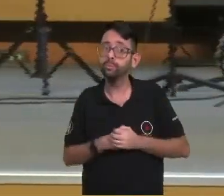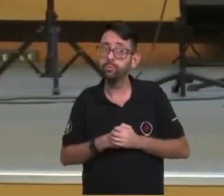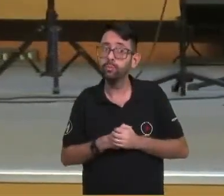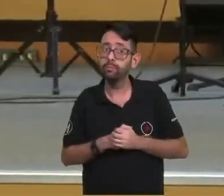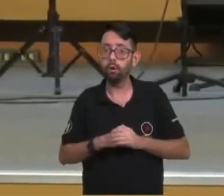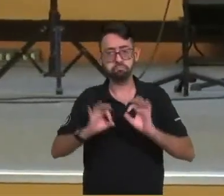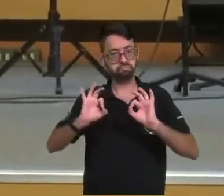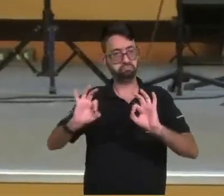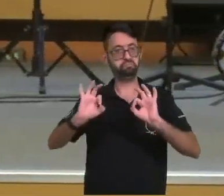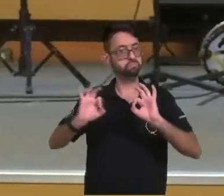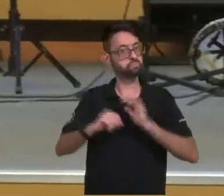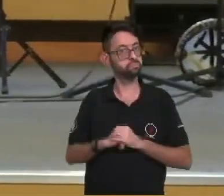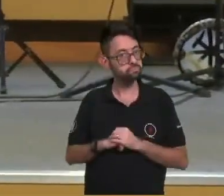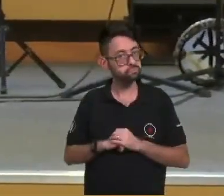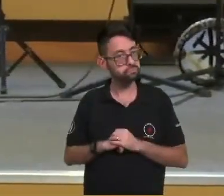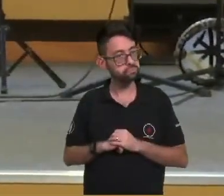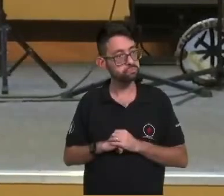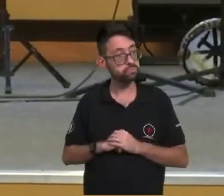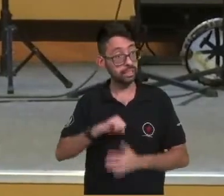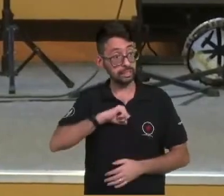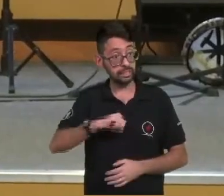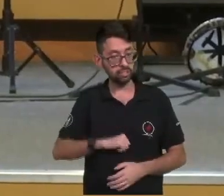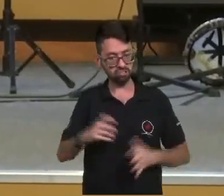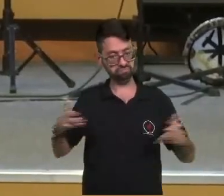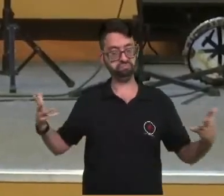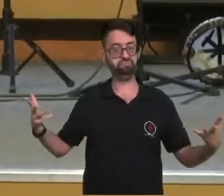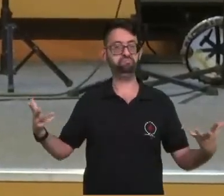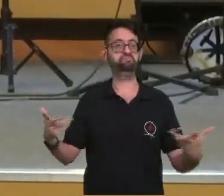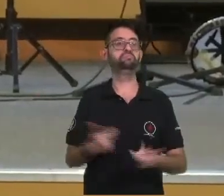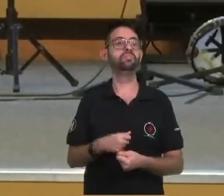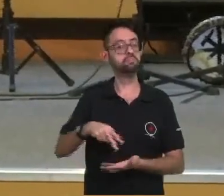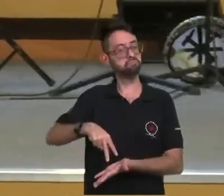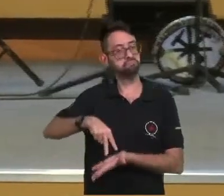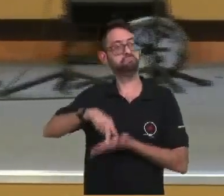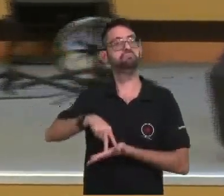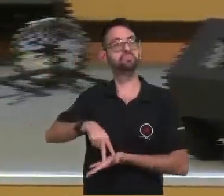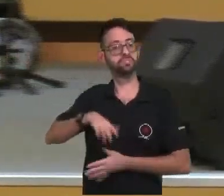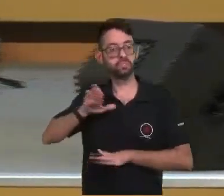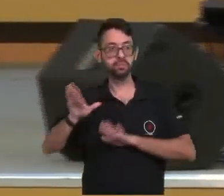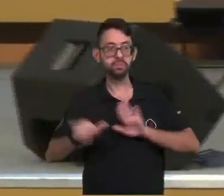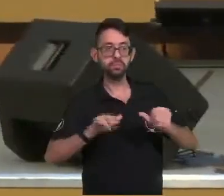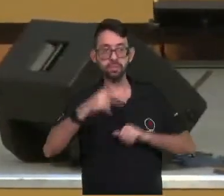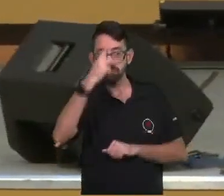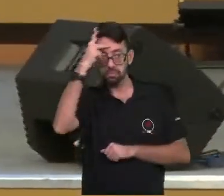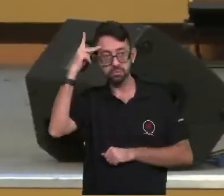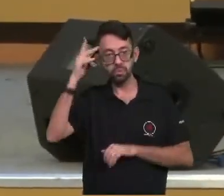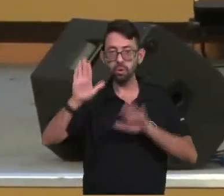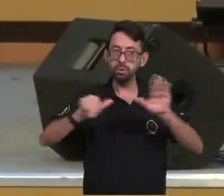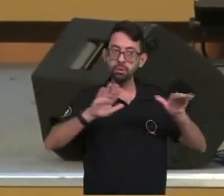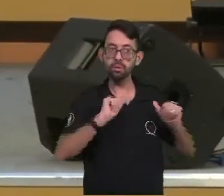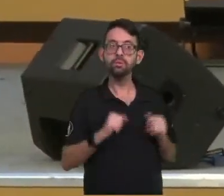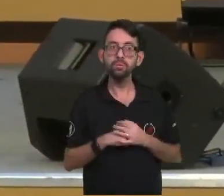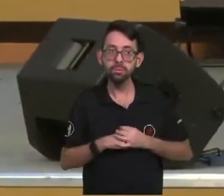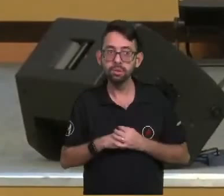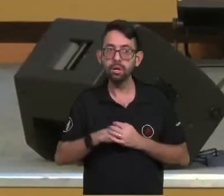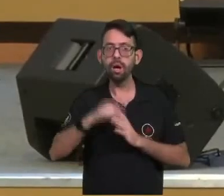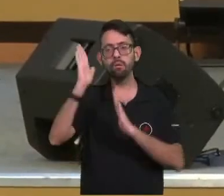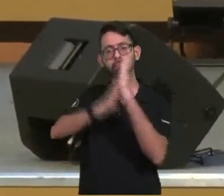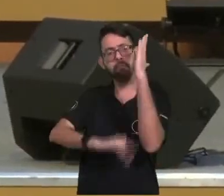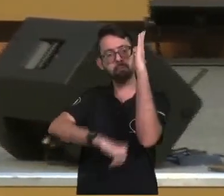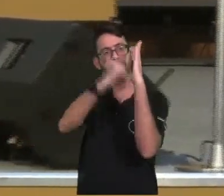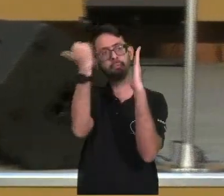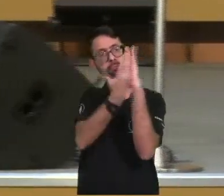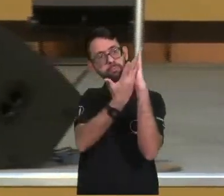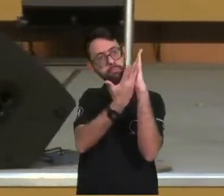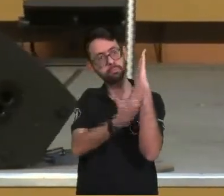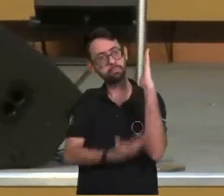cultinho, sacerdote maravilhoso. Aí ele chama a turma para a gente adiantar. Vamos fazer o quê? Celebrar a Páscoa. Para quê? Para a gente levantar a moral dessa